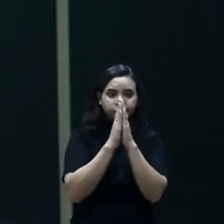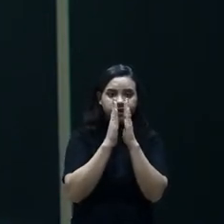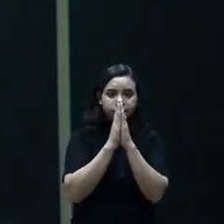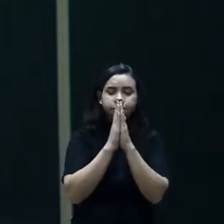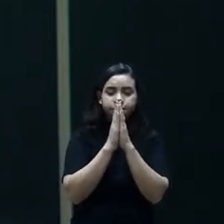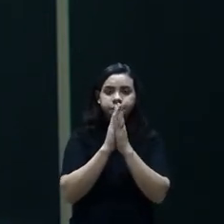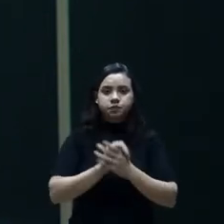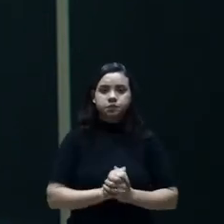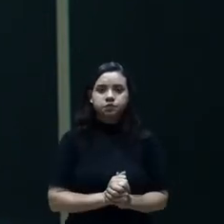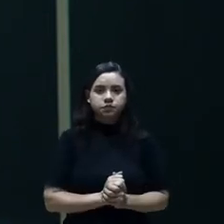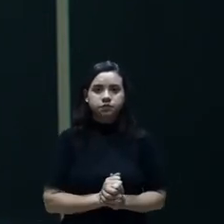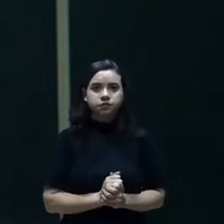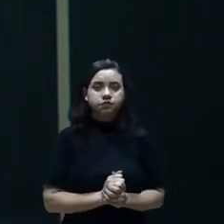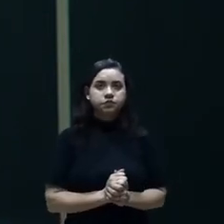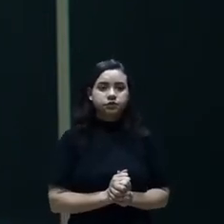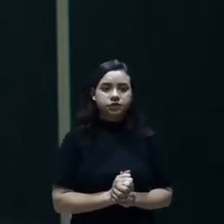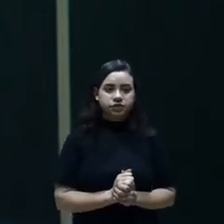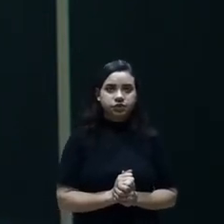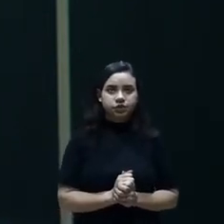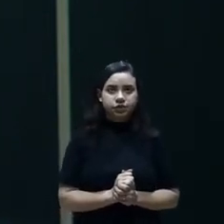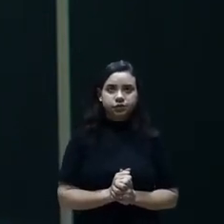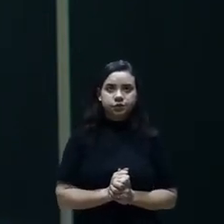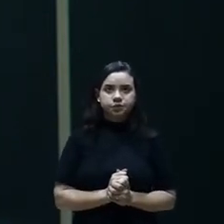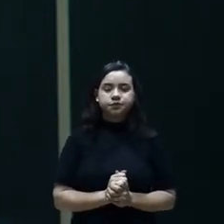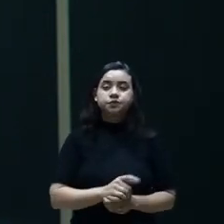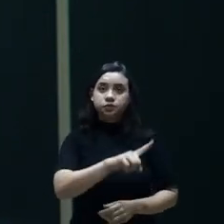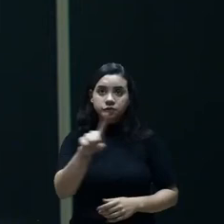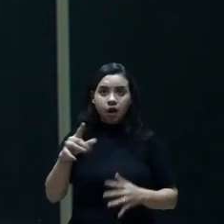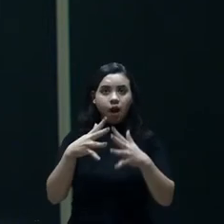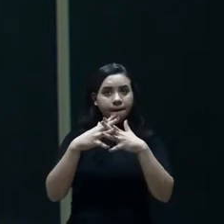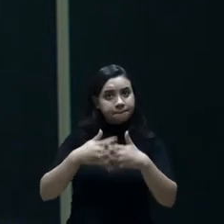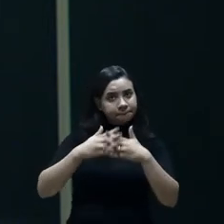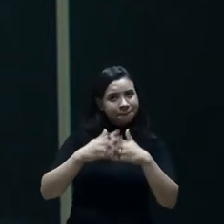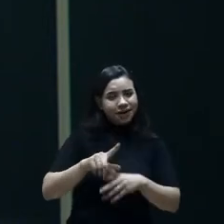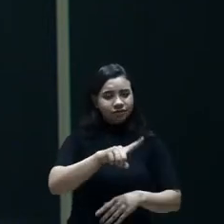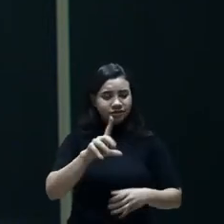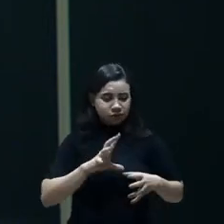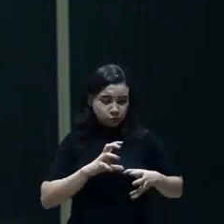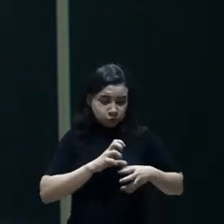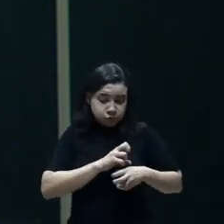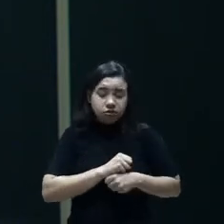Se tem algo que te impede, se tem algo que vem te sufocando,